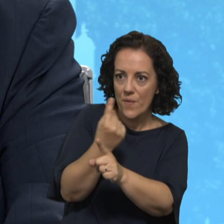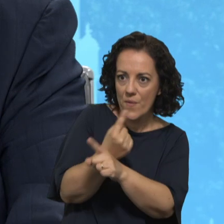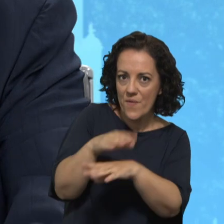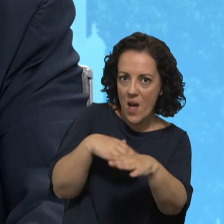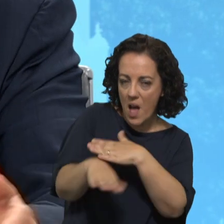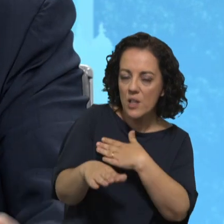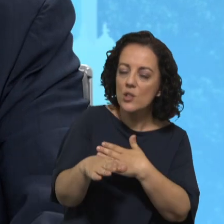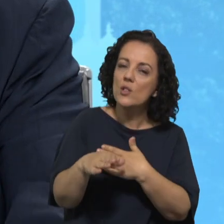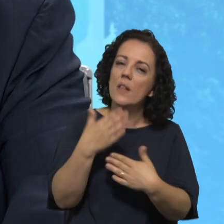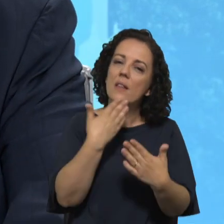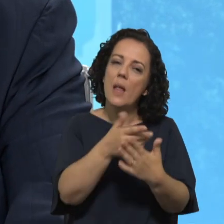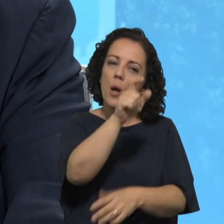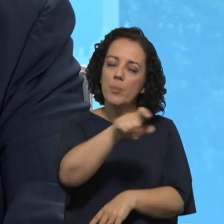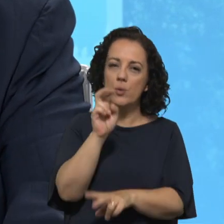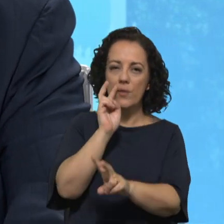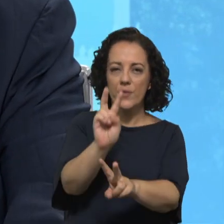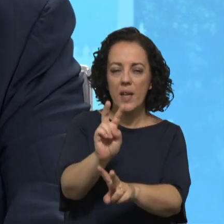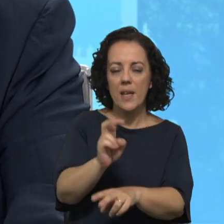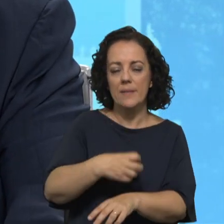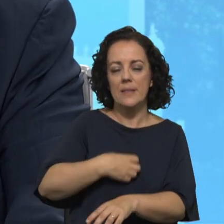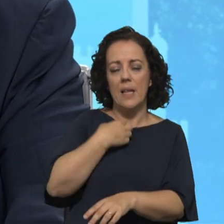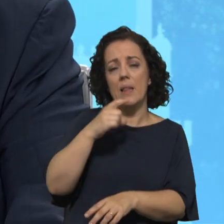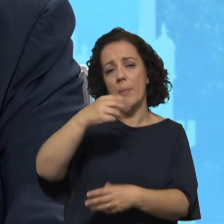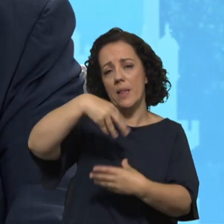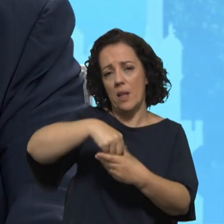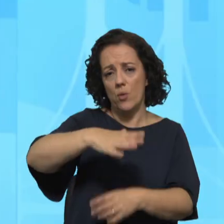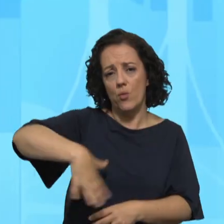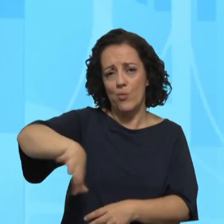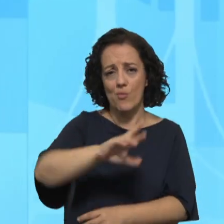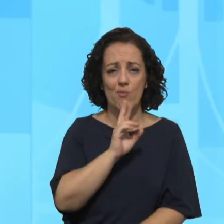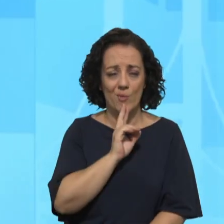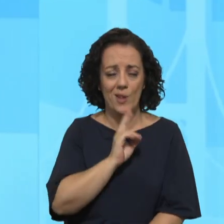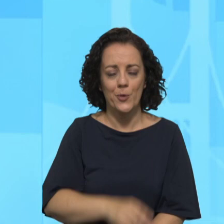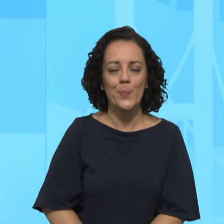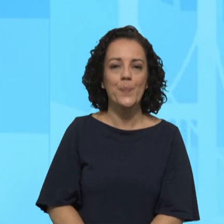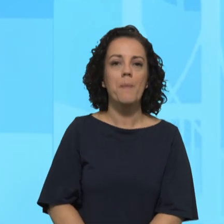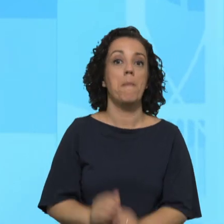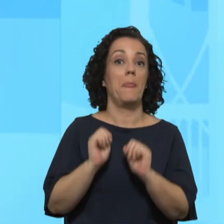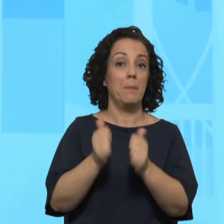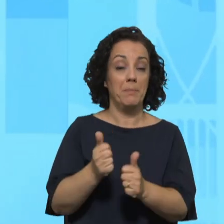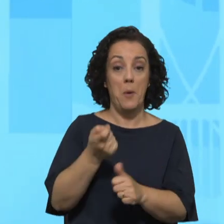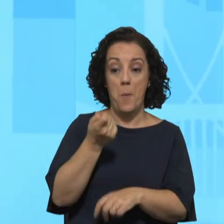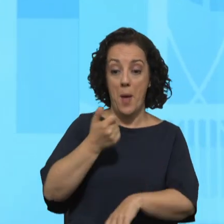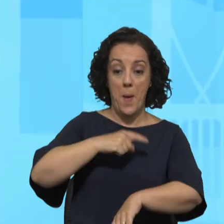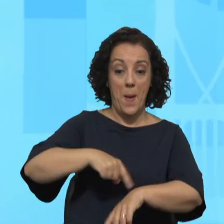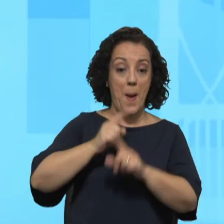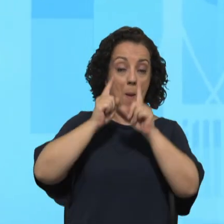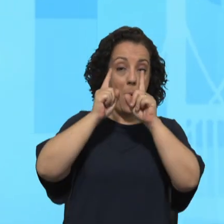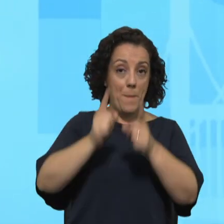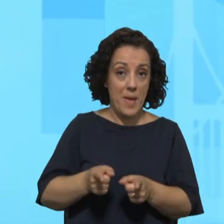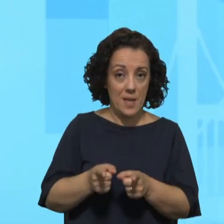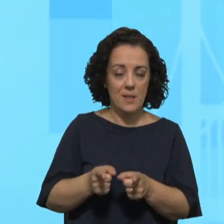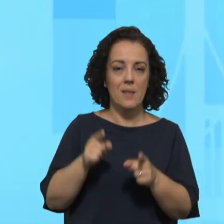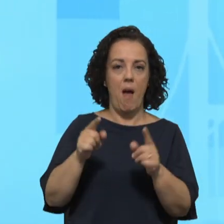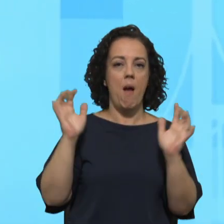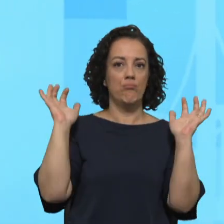de comunicação, mas também no contexto do santuário. Muito bem, dentro de poucas horas iniciar-se-á esta peregrinação